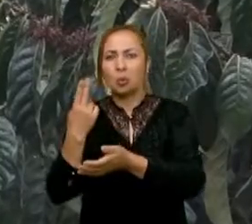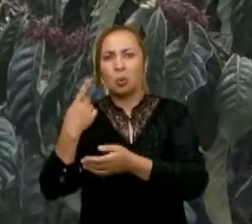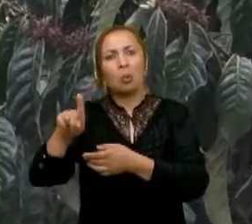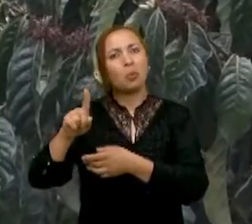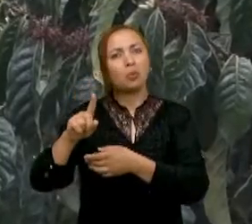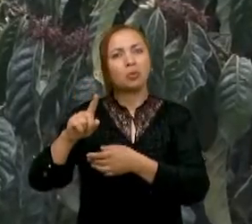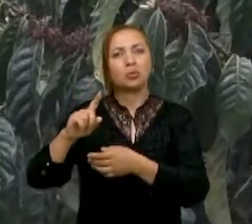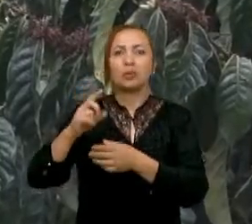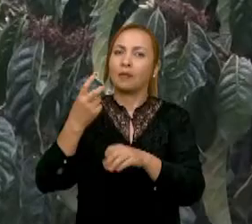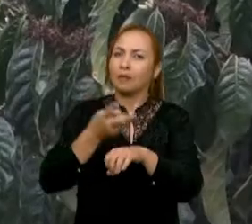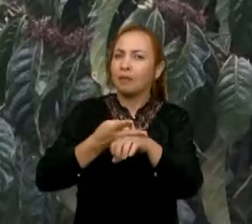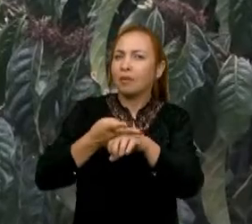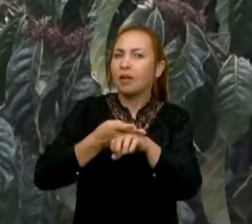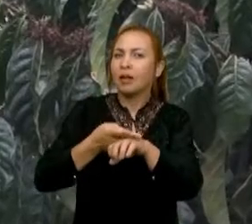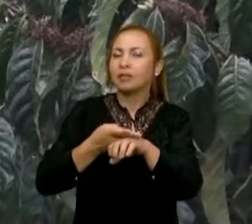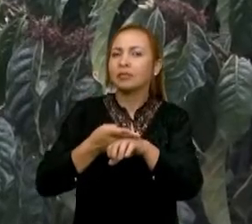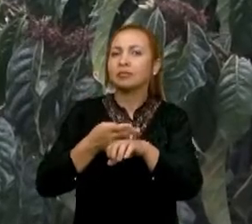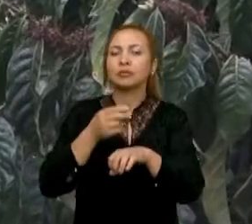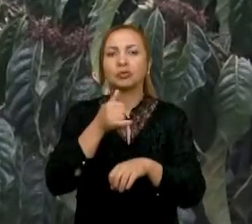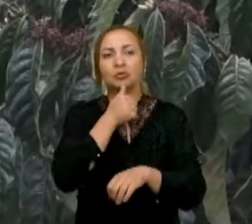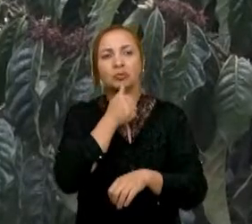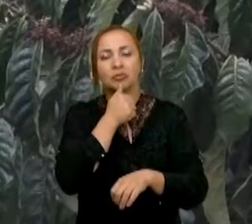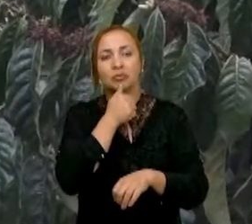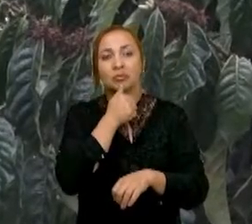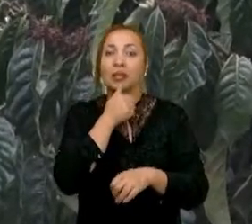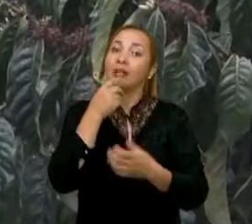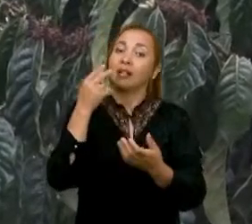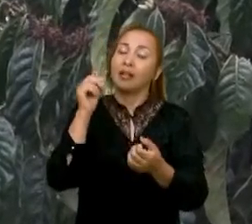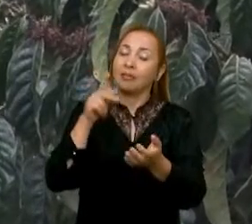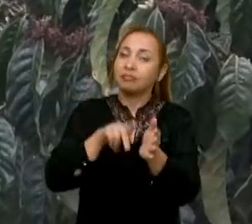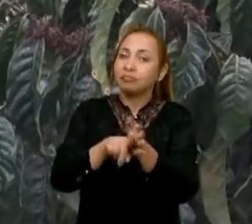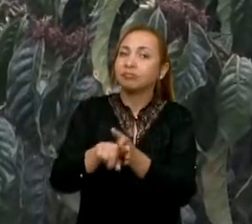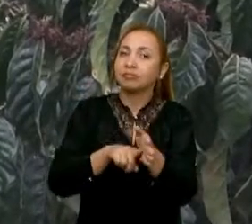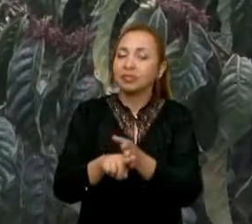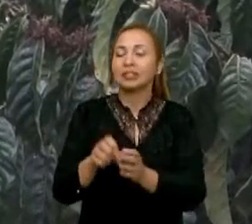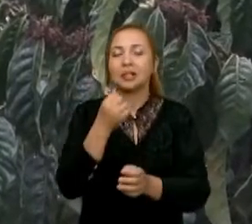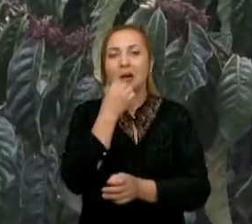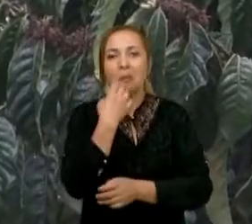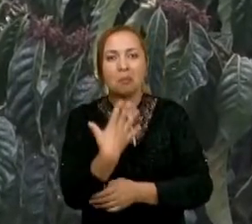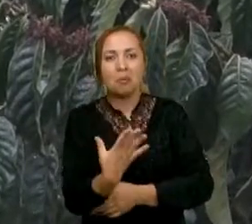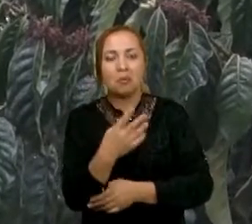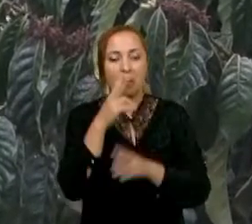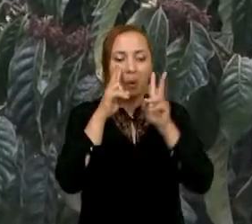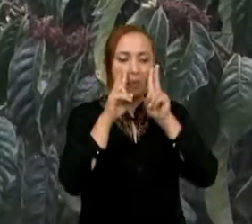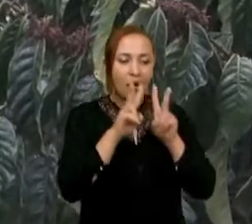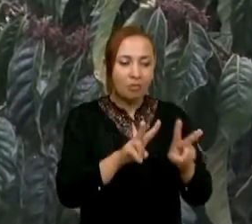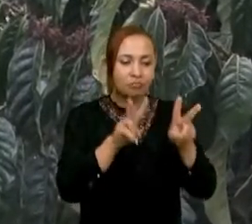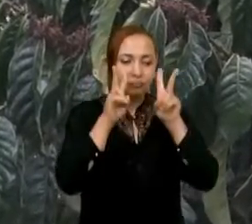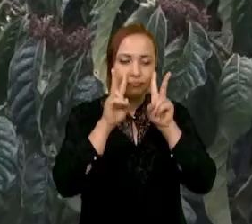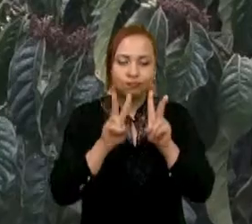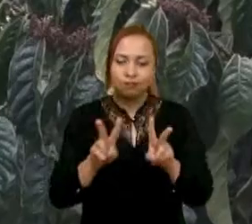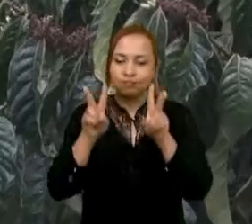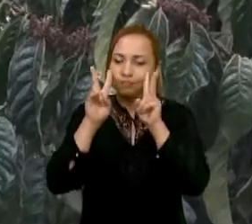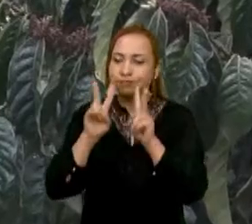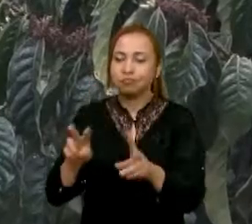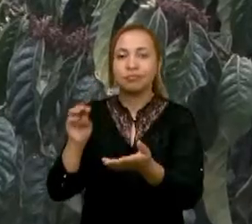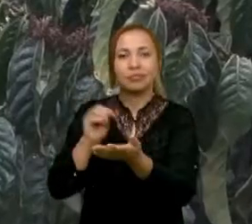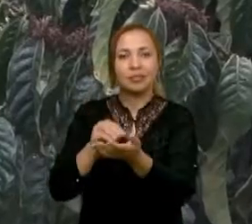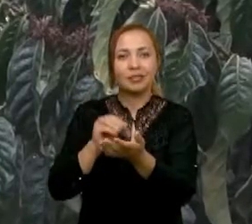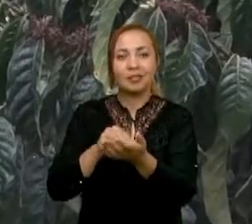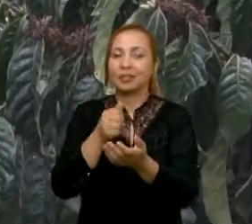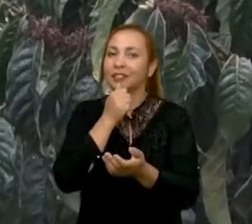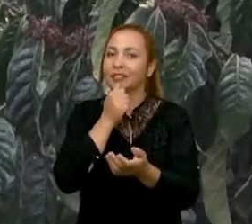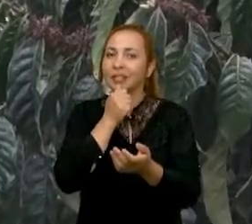médio, outro ainda verde, né? Aí a pesquisa está indo bem, né? Nesse sentido aí, a gente está sempre observando, está faltando